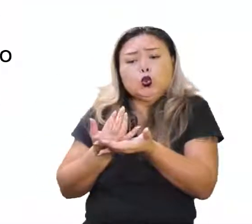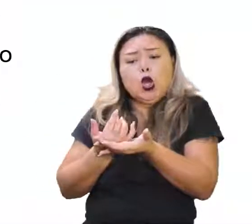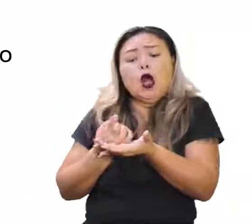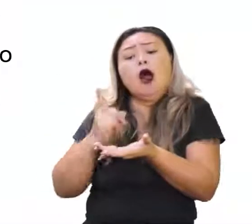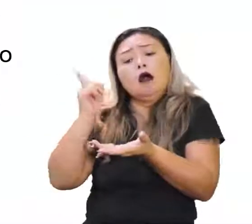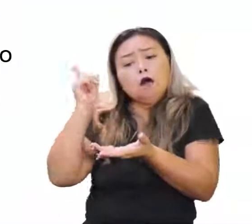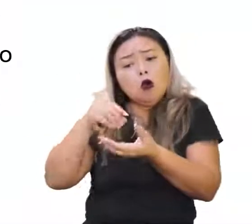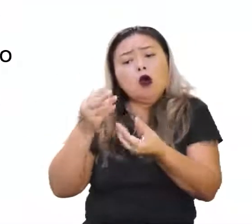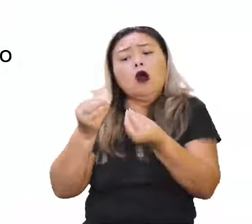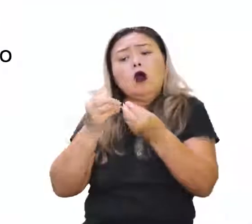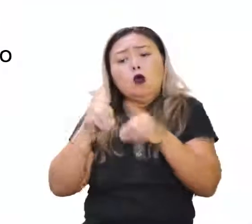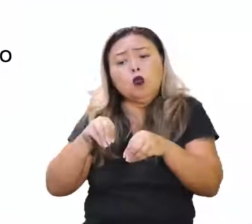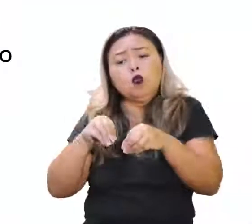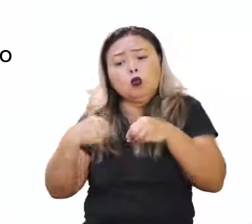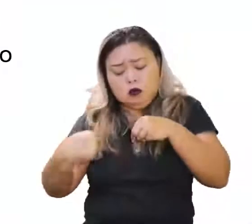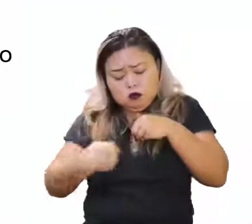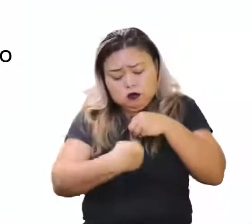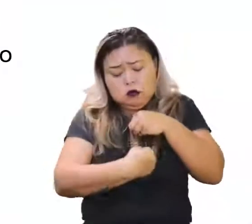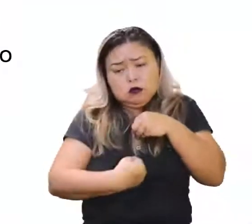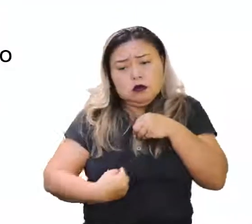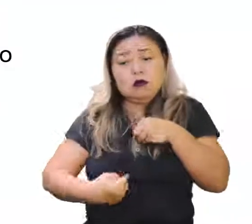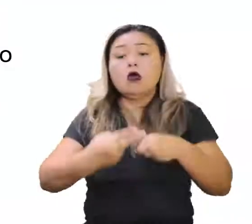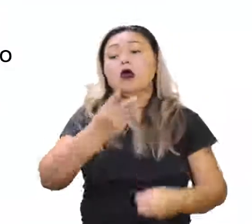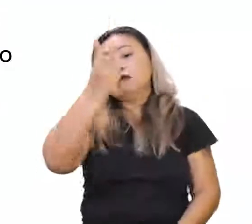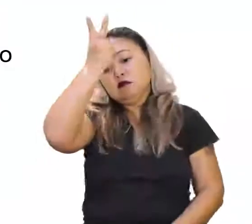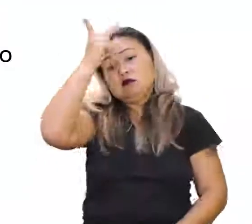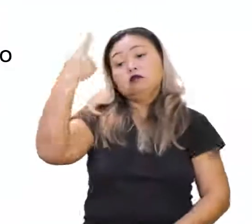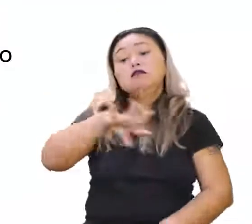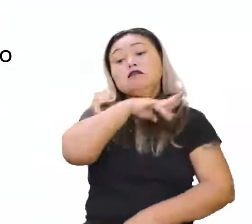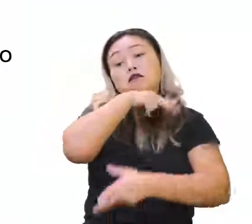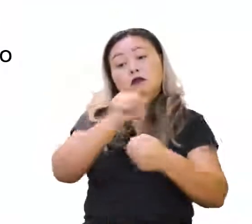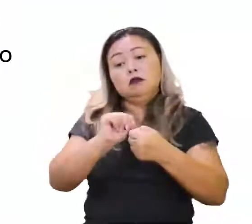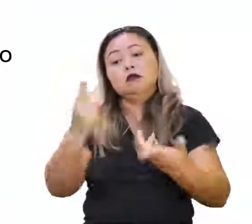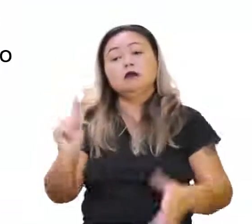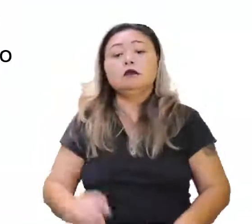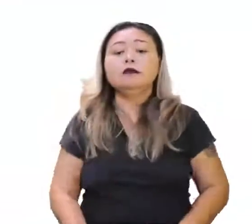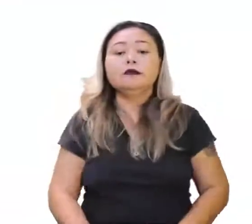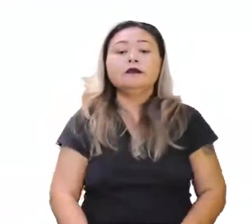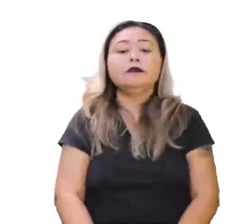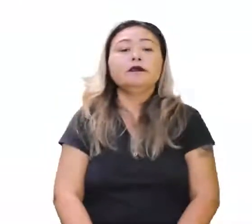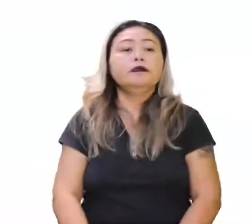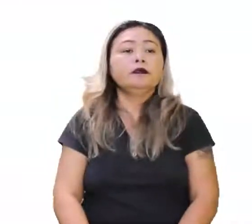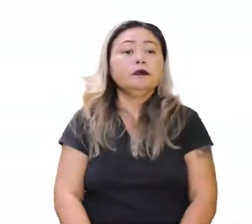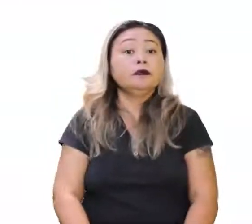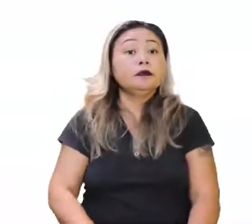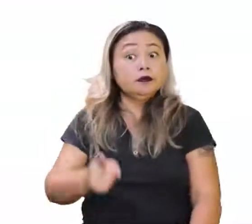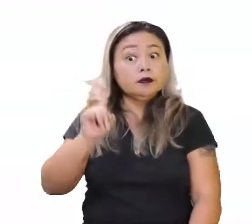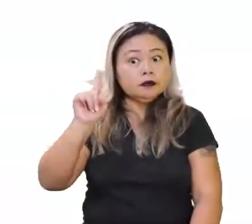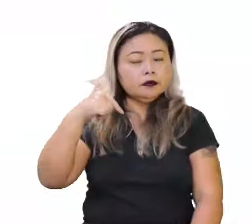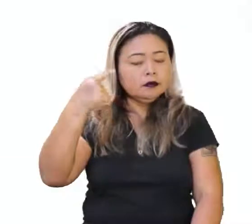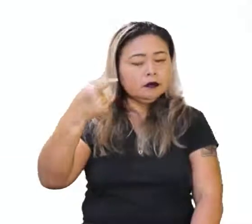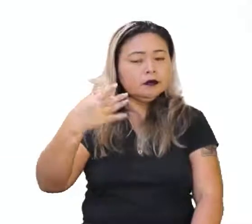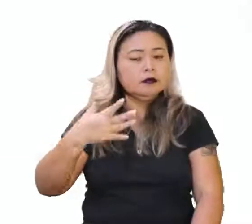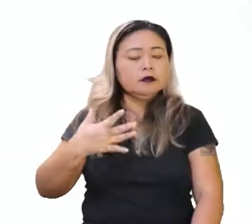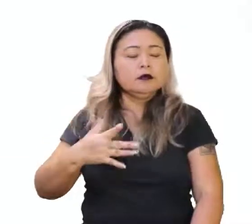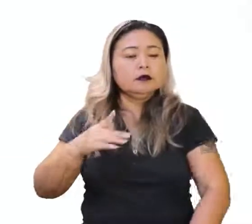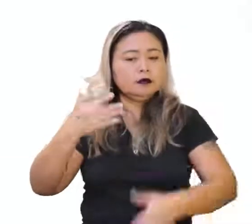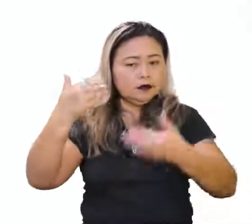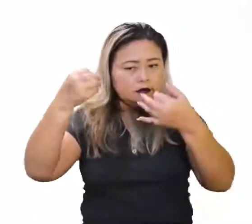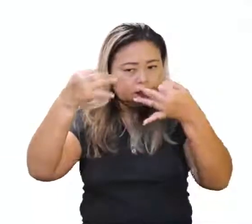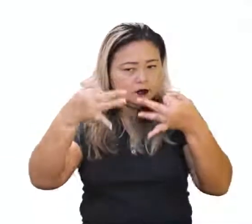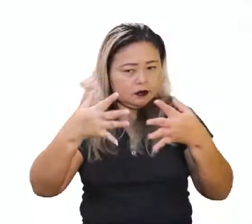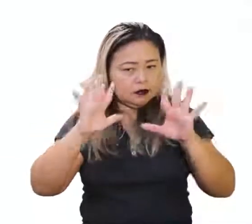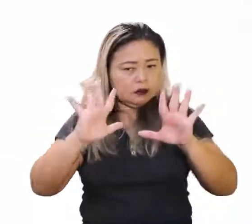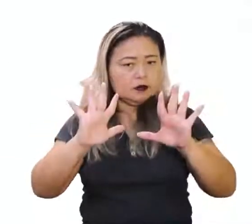pode prejudicar o trato intestinal desse animal. Tá? Nós vamos ver isso com calma, parte a